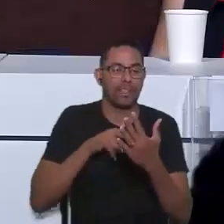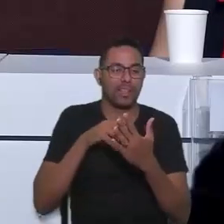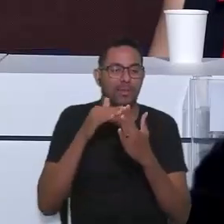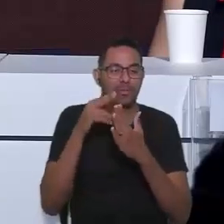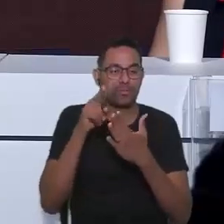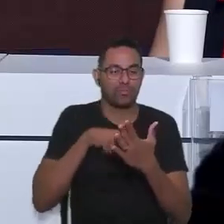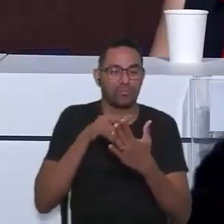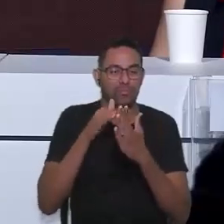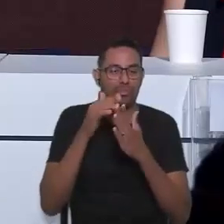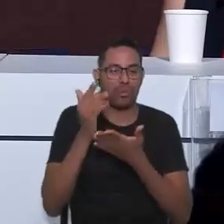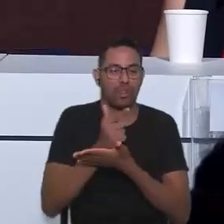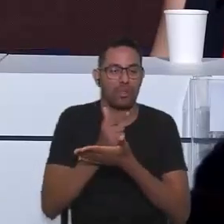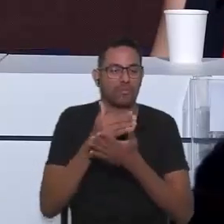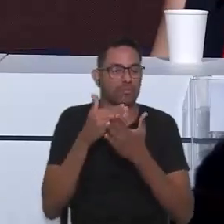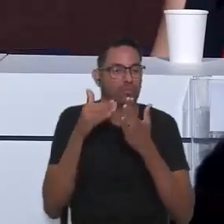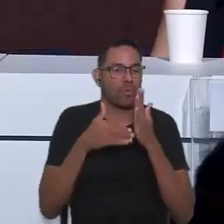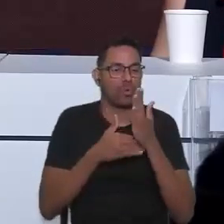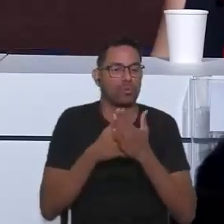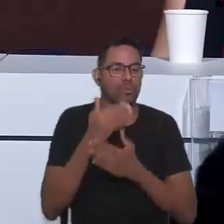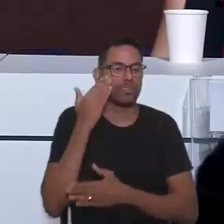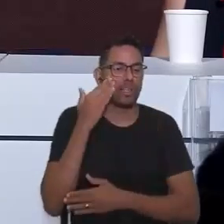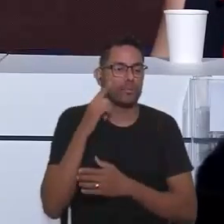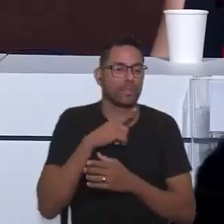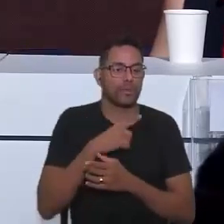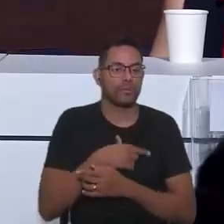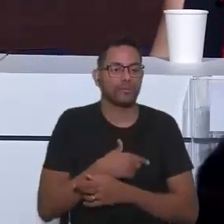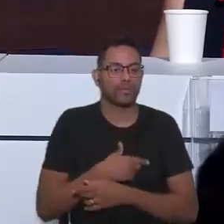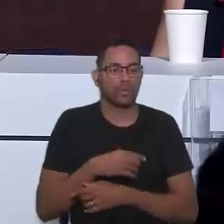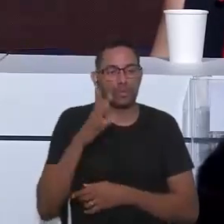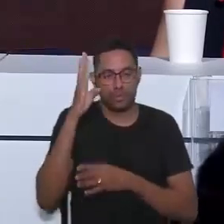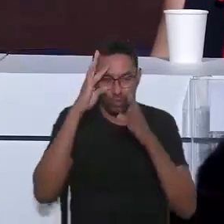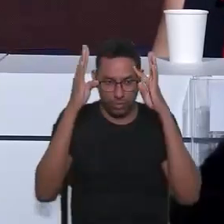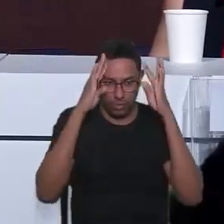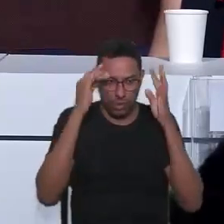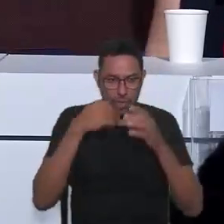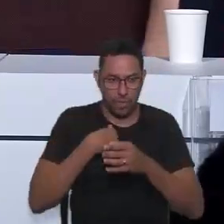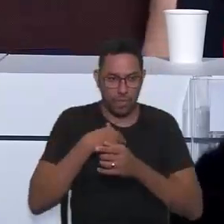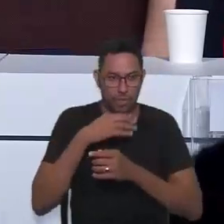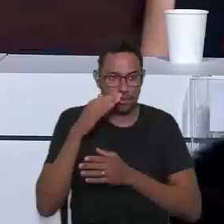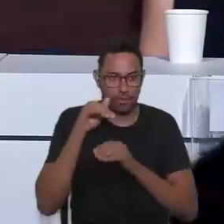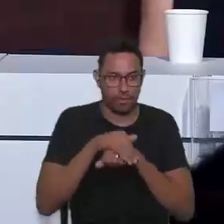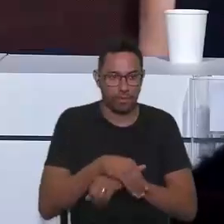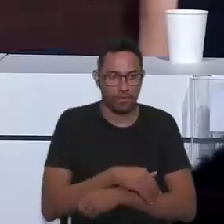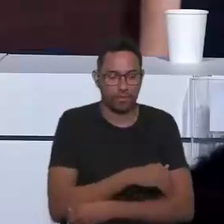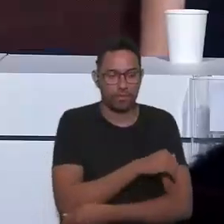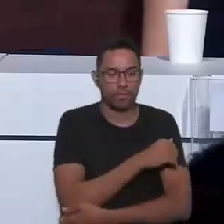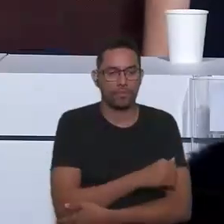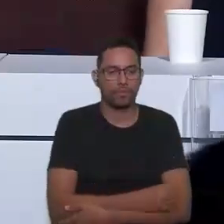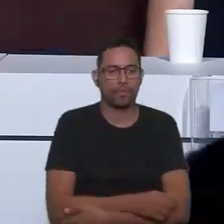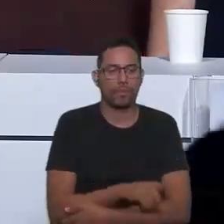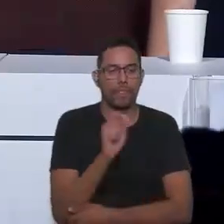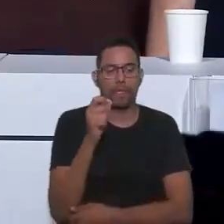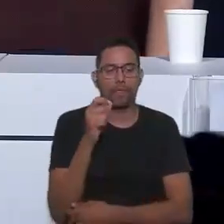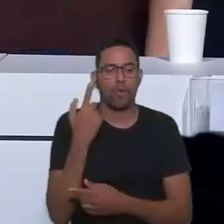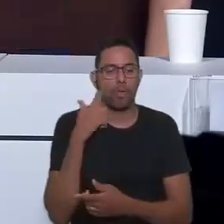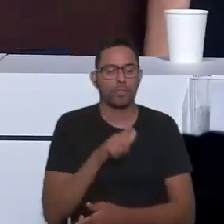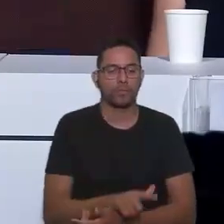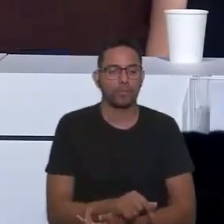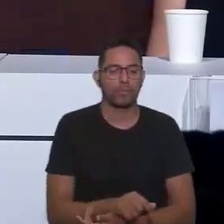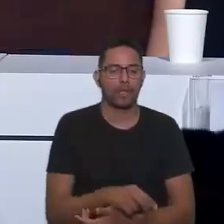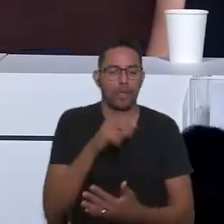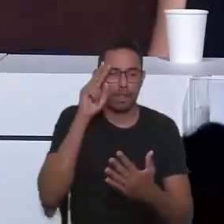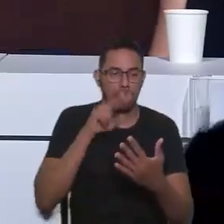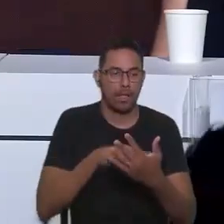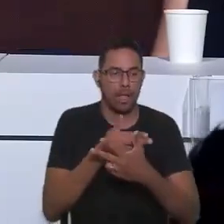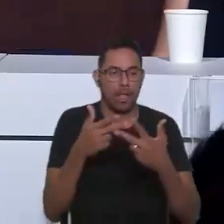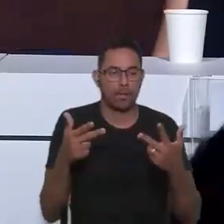então eu sei que o livro vai ter um efeito nos meus sonhos esta noite, porque é impossível ler